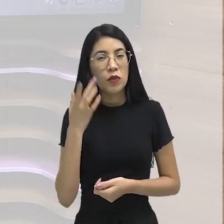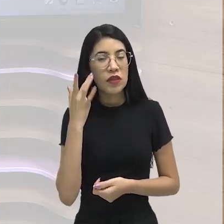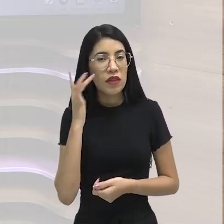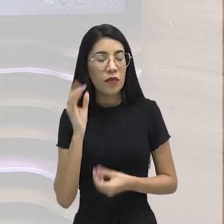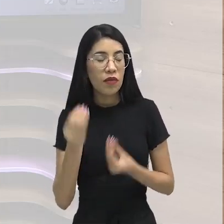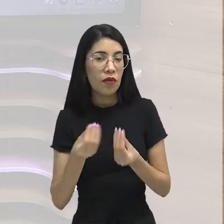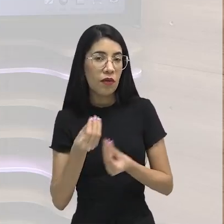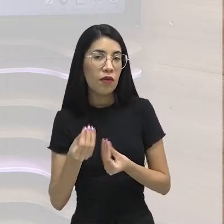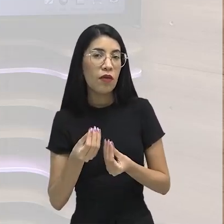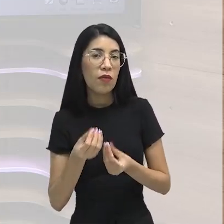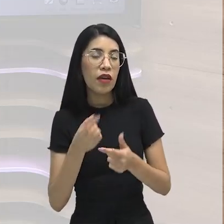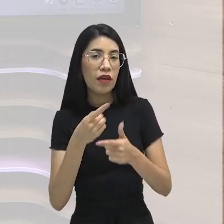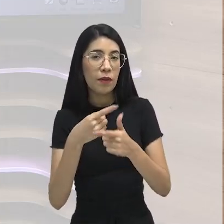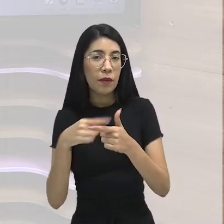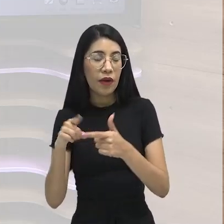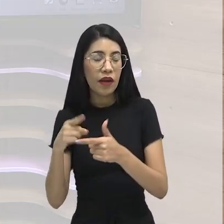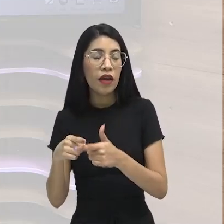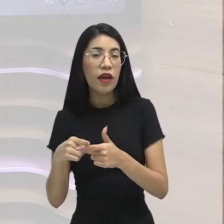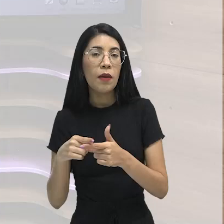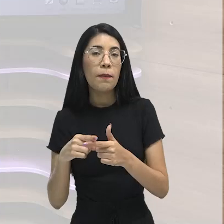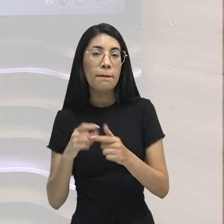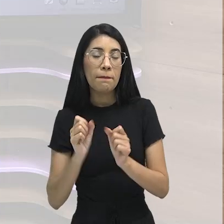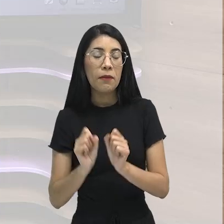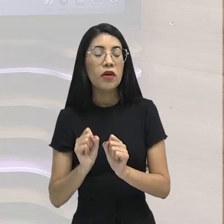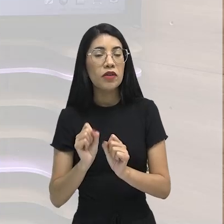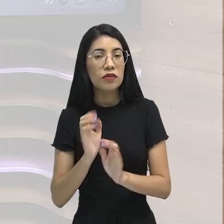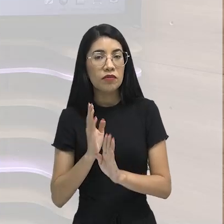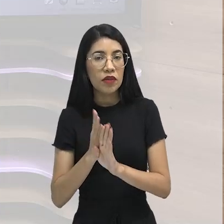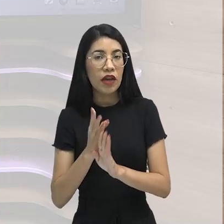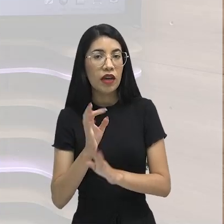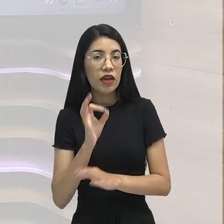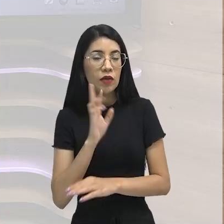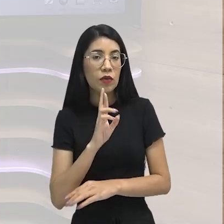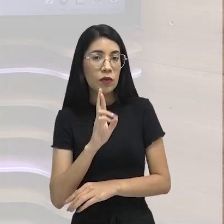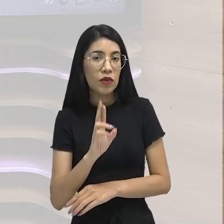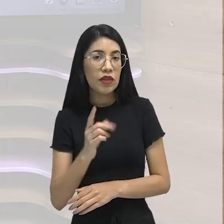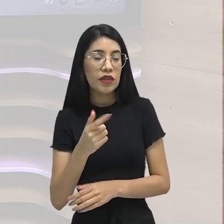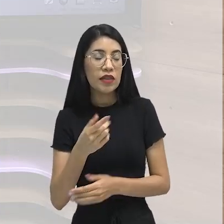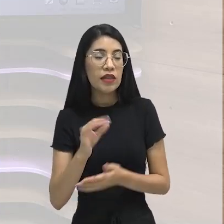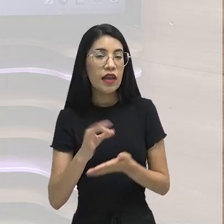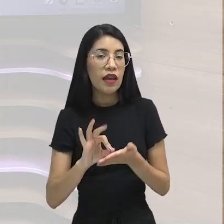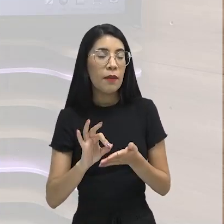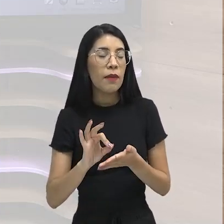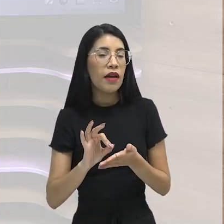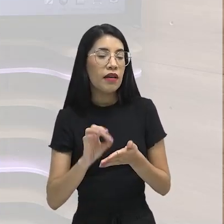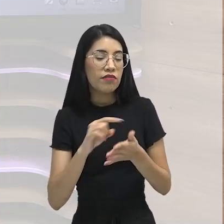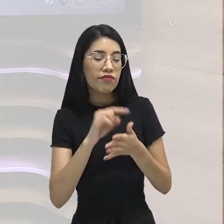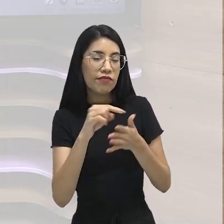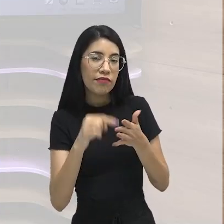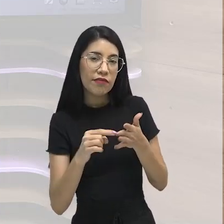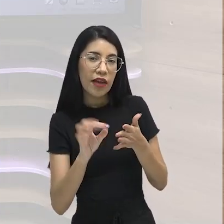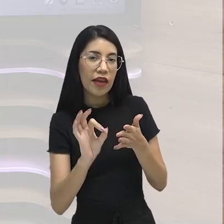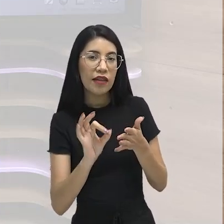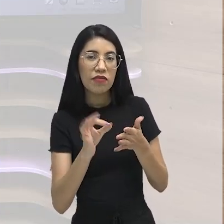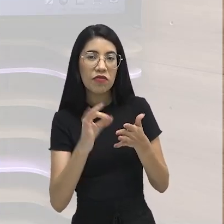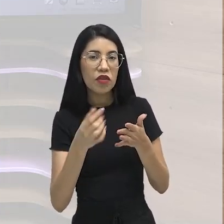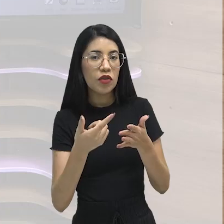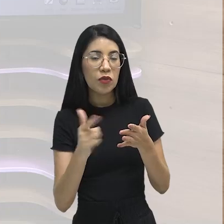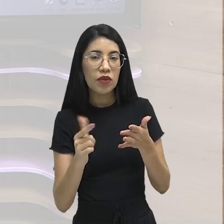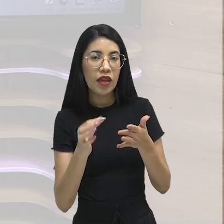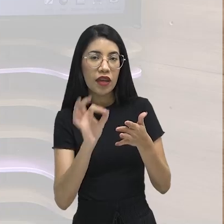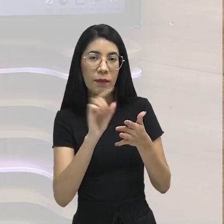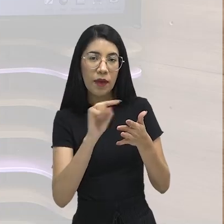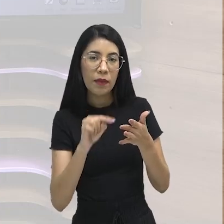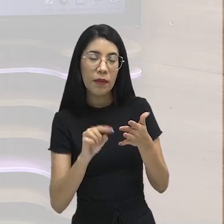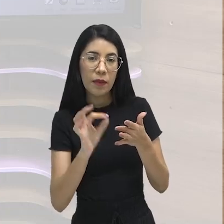simplificar, você vai encontrar a resposta correta e aí você vai pensar que não tem alternativa para marcar. Por quê? Porque, na verdade, faltou